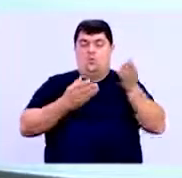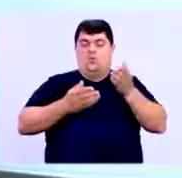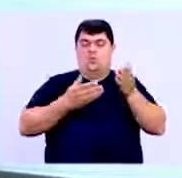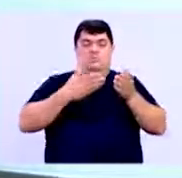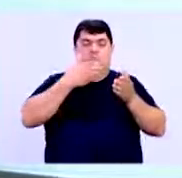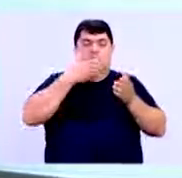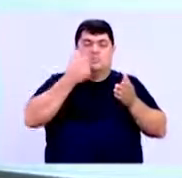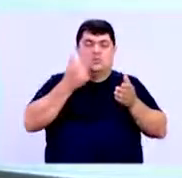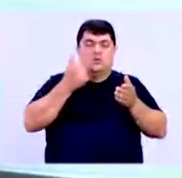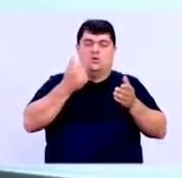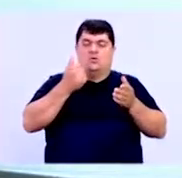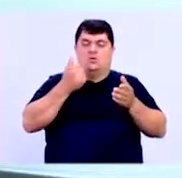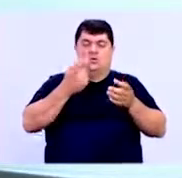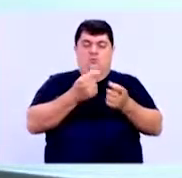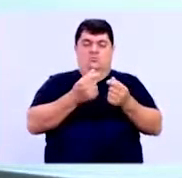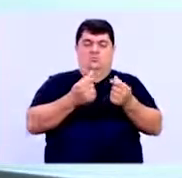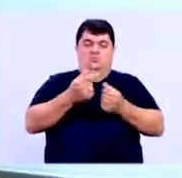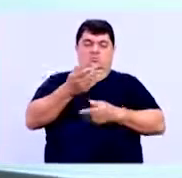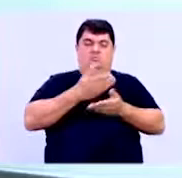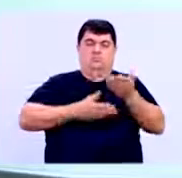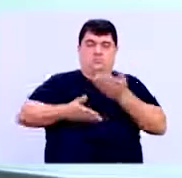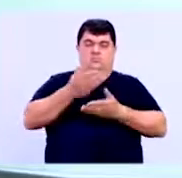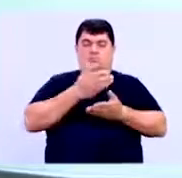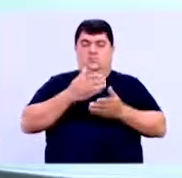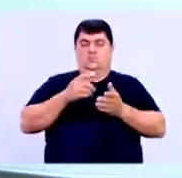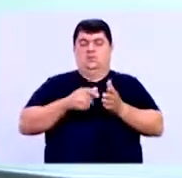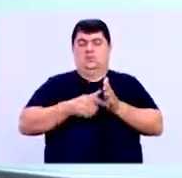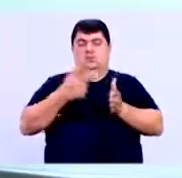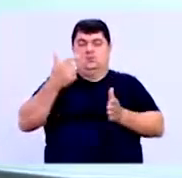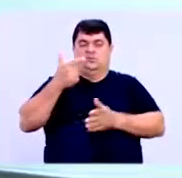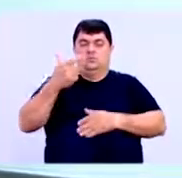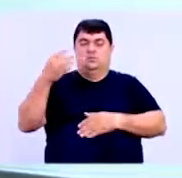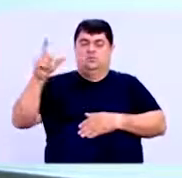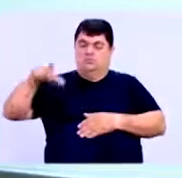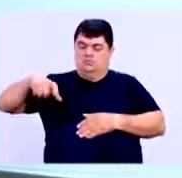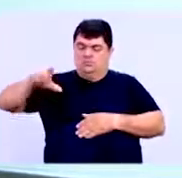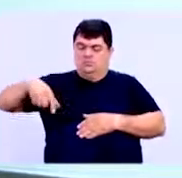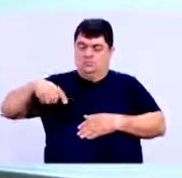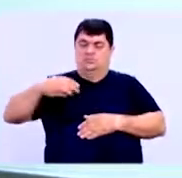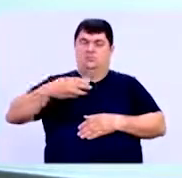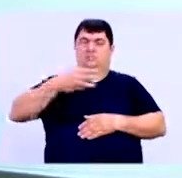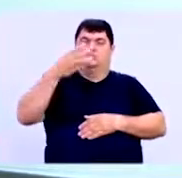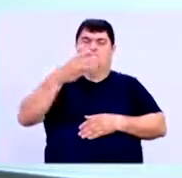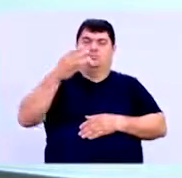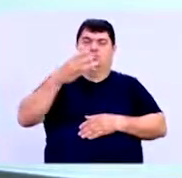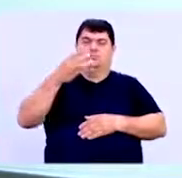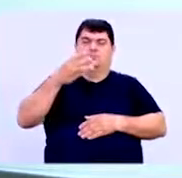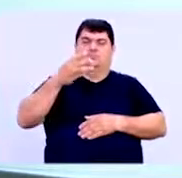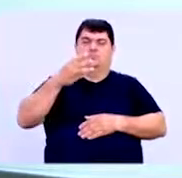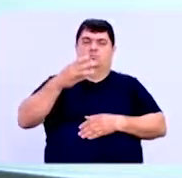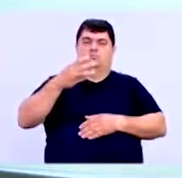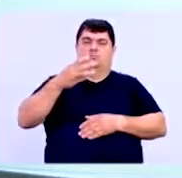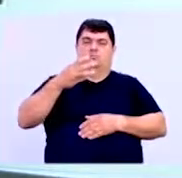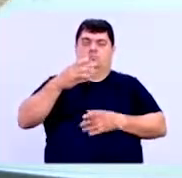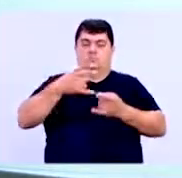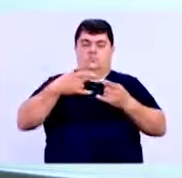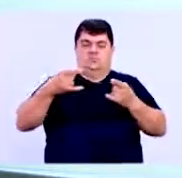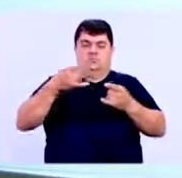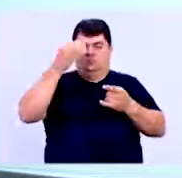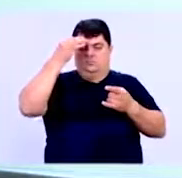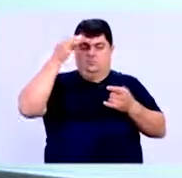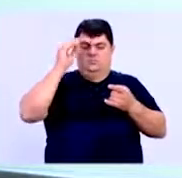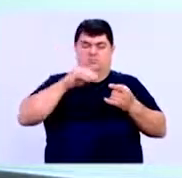é dinheiro, depois do dinheiro é o cartão. Depois do cartão, alguns estabelecimentos não recebem cheque, tem a